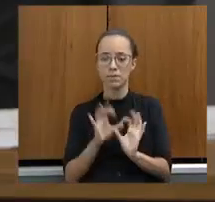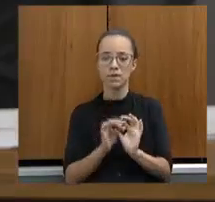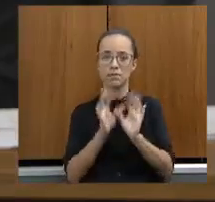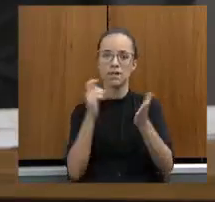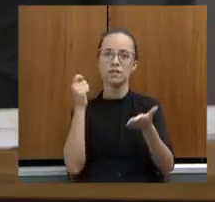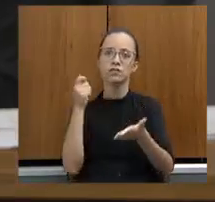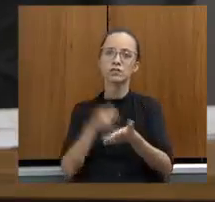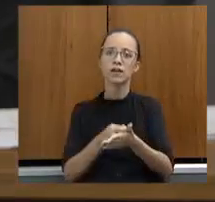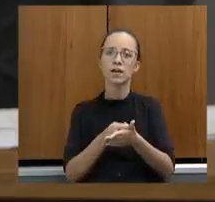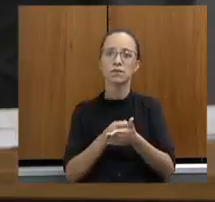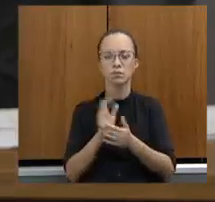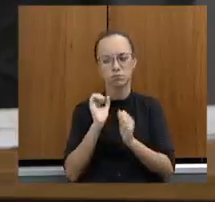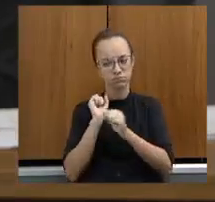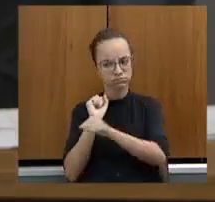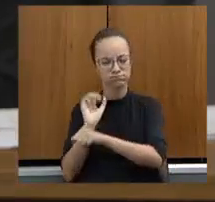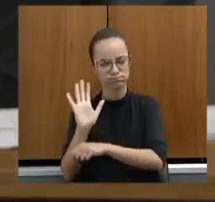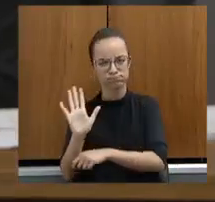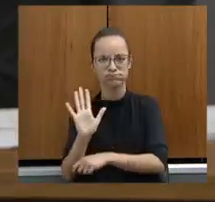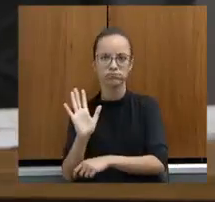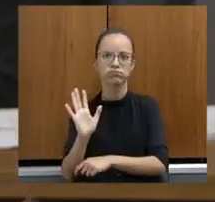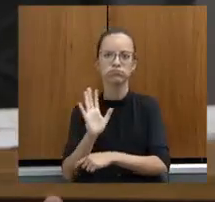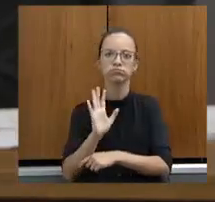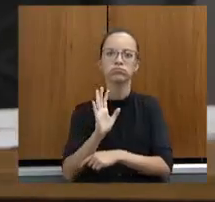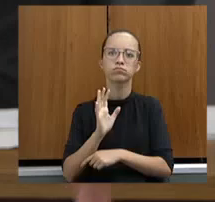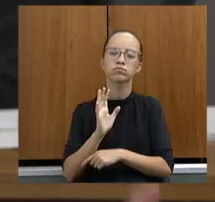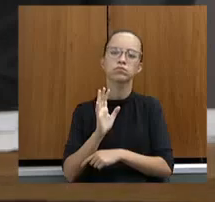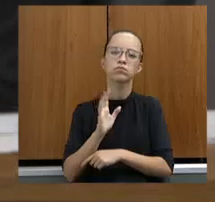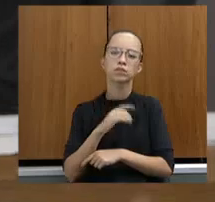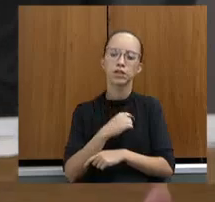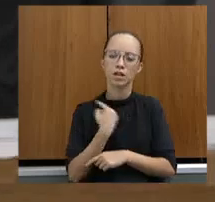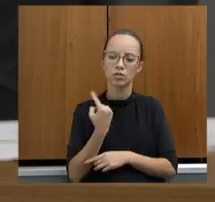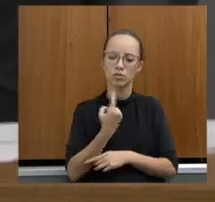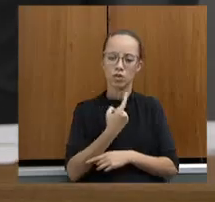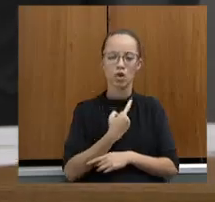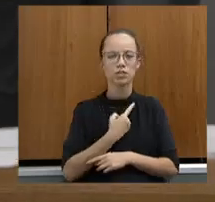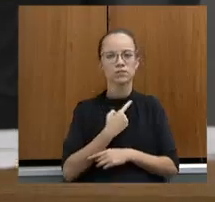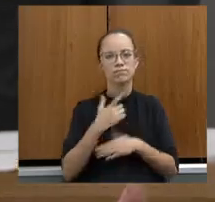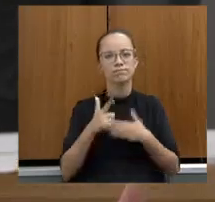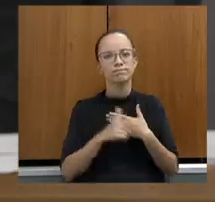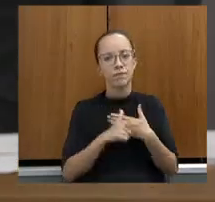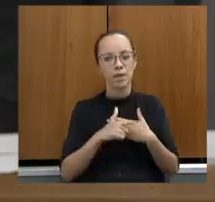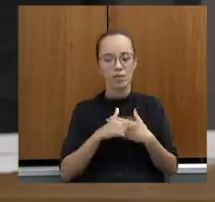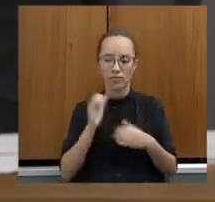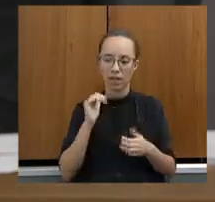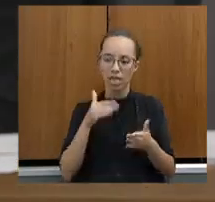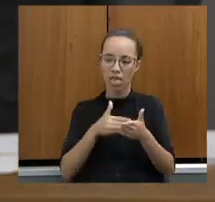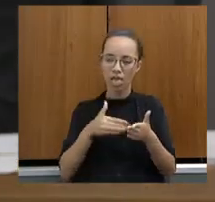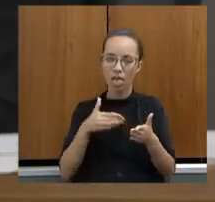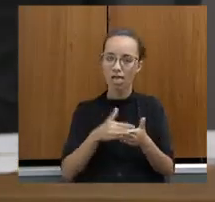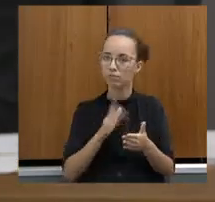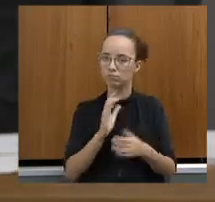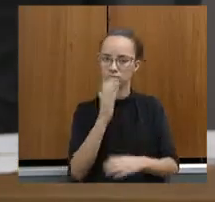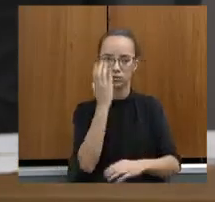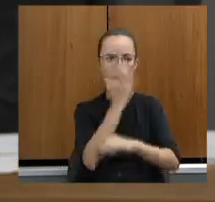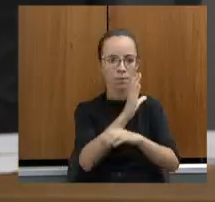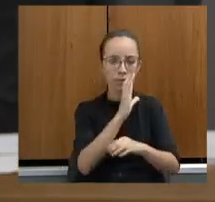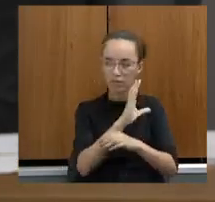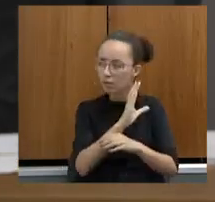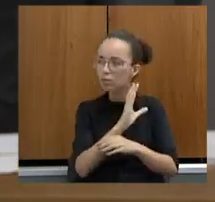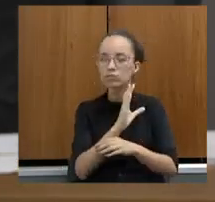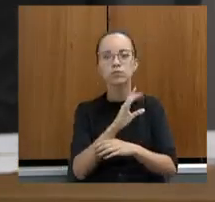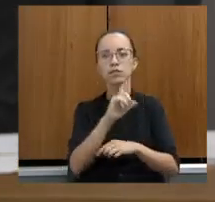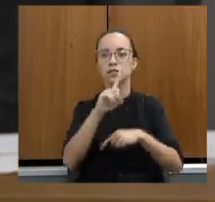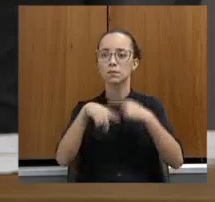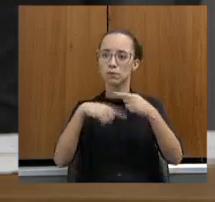pagamentos Mas pode deixar que não há da nossa parte nenhuma retenção nem de publicação e nem depois